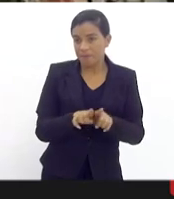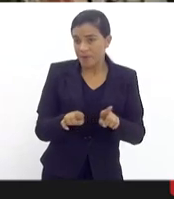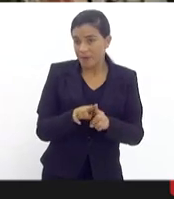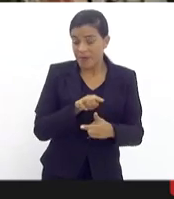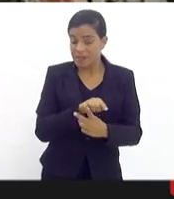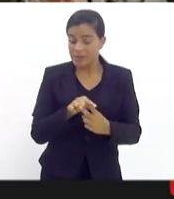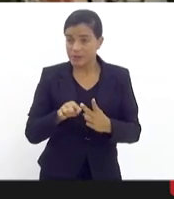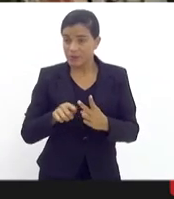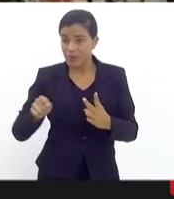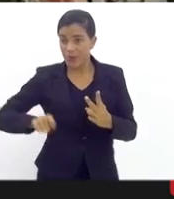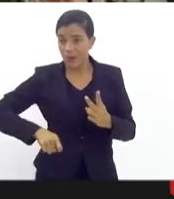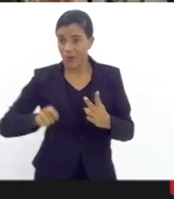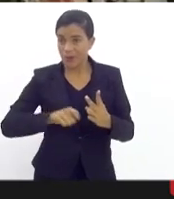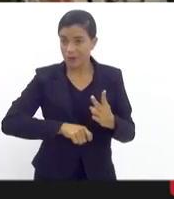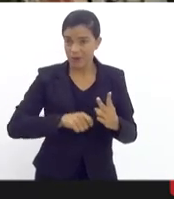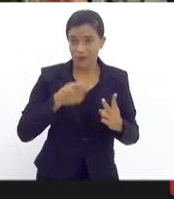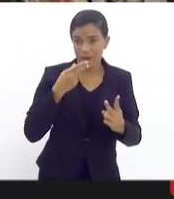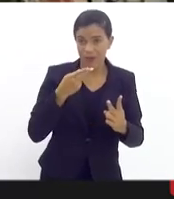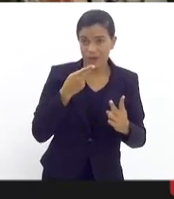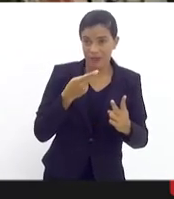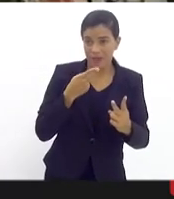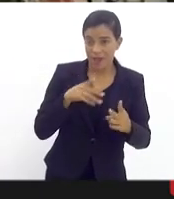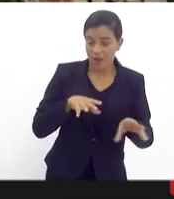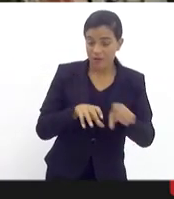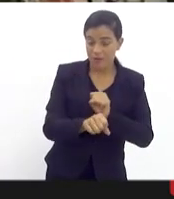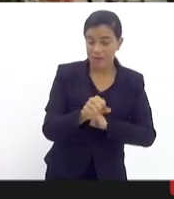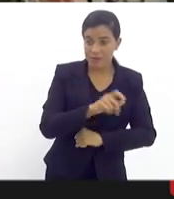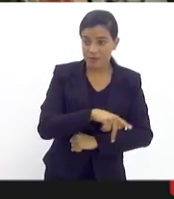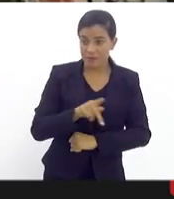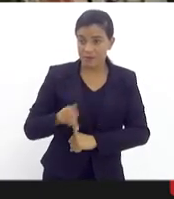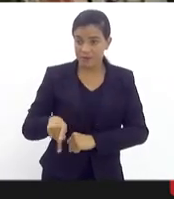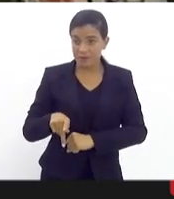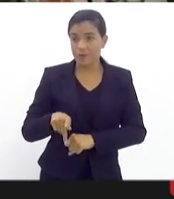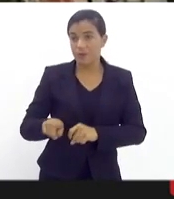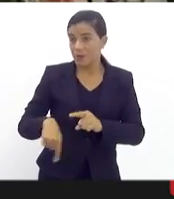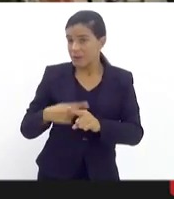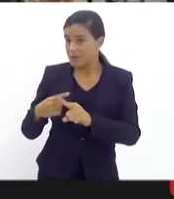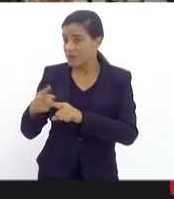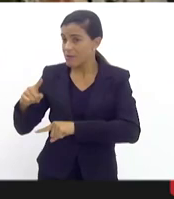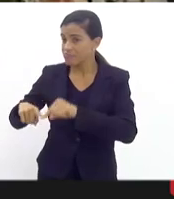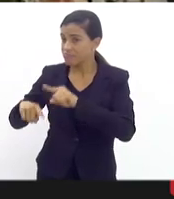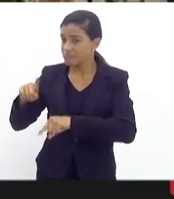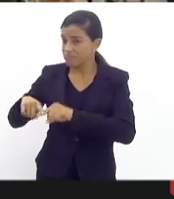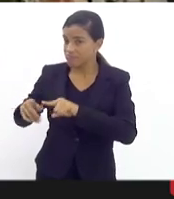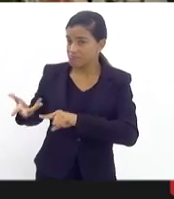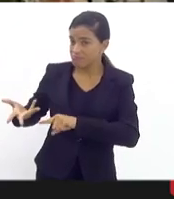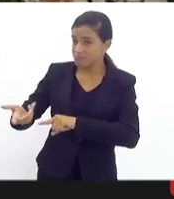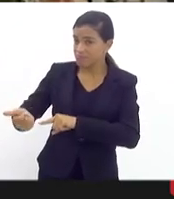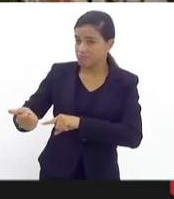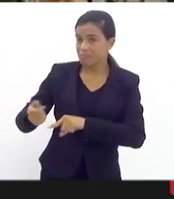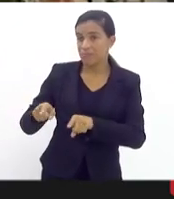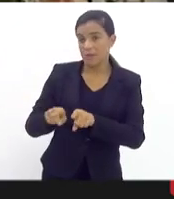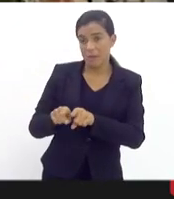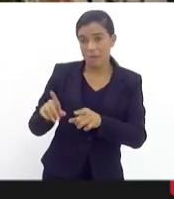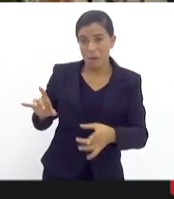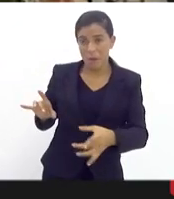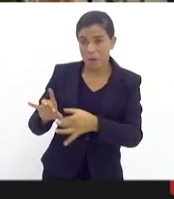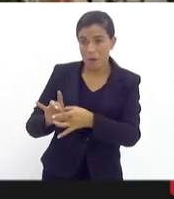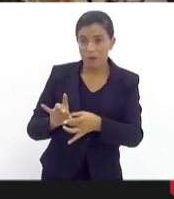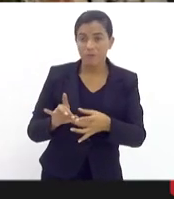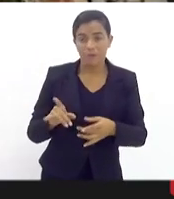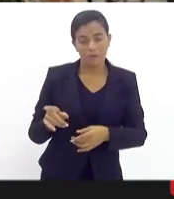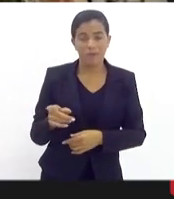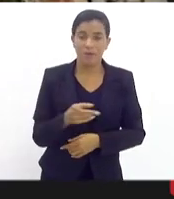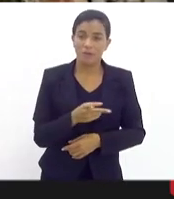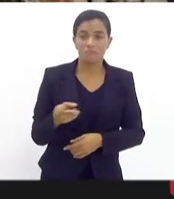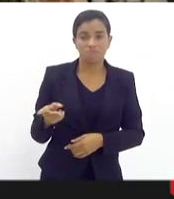duas condições que eu mencionei, formação de professores e equipamento e conexão nas